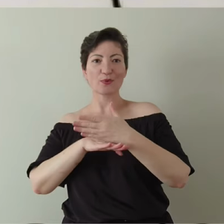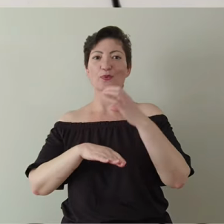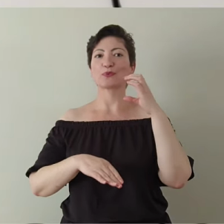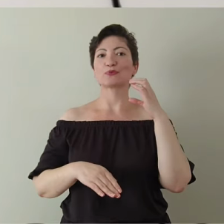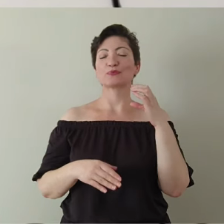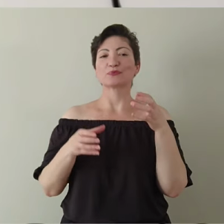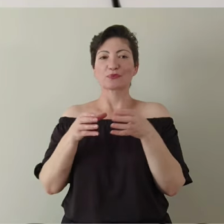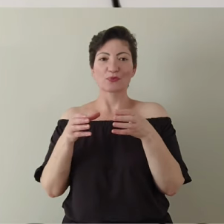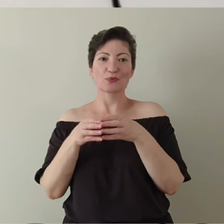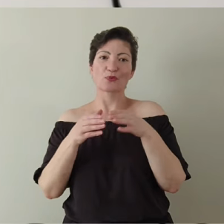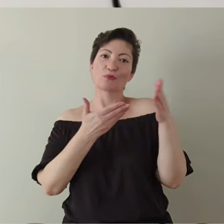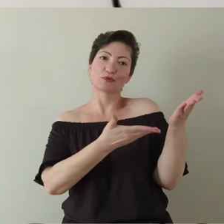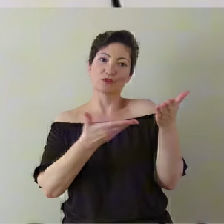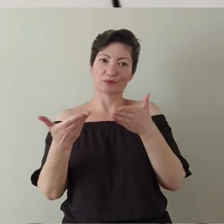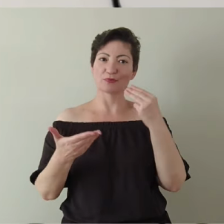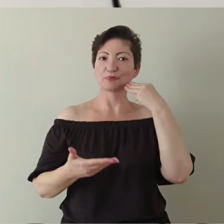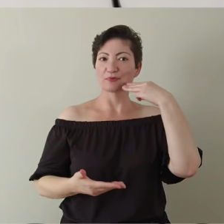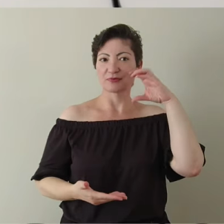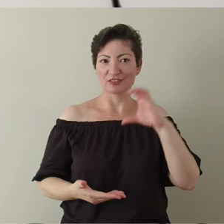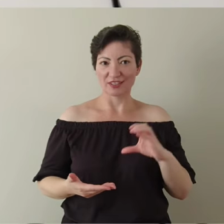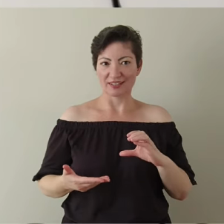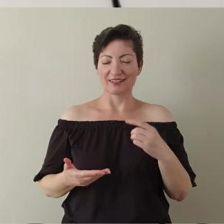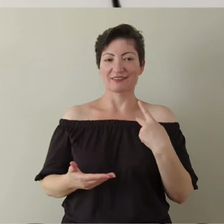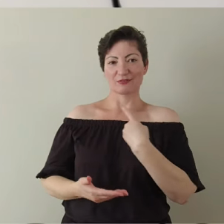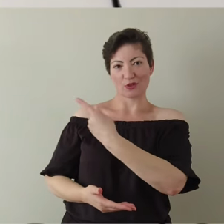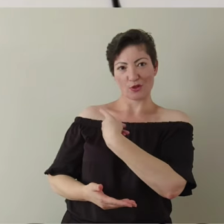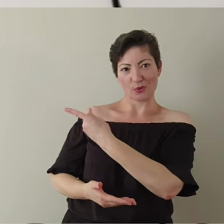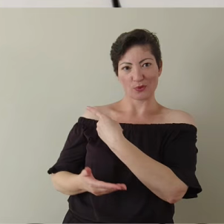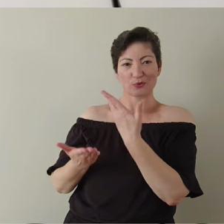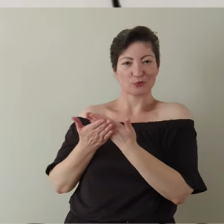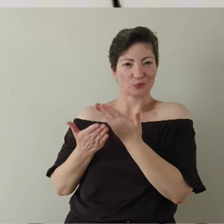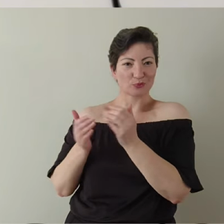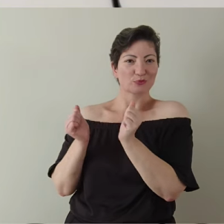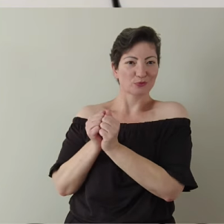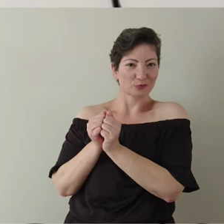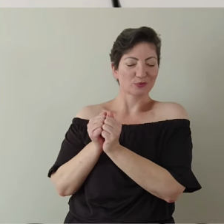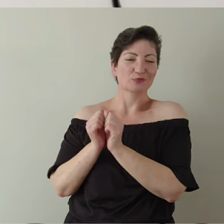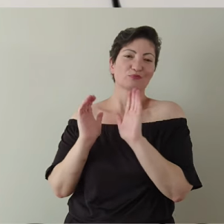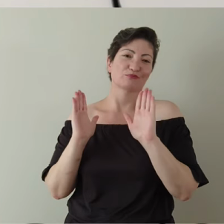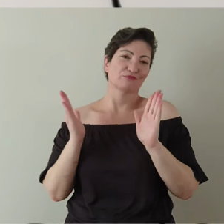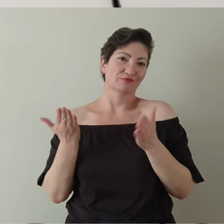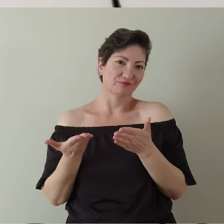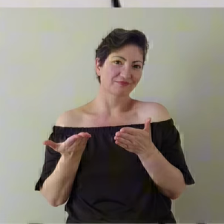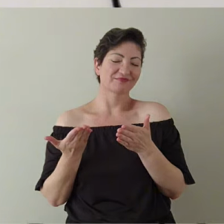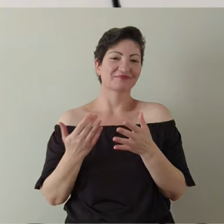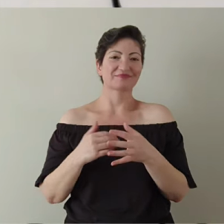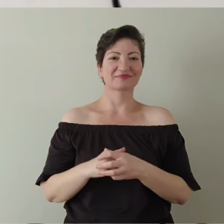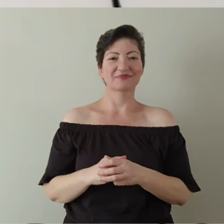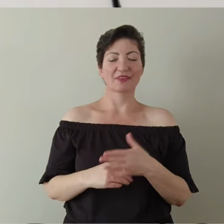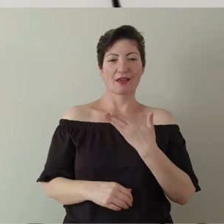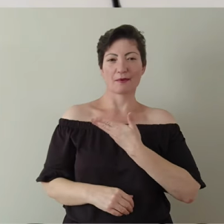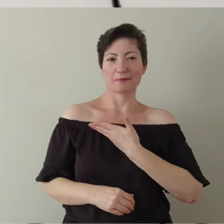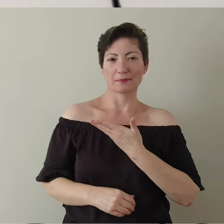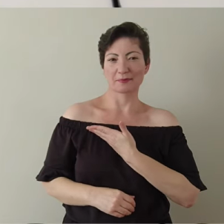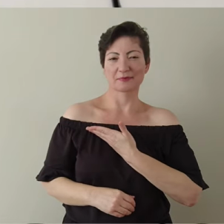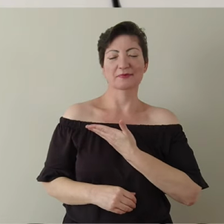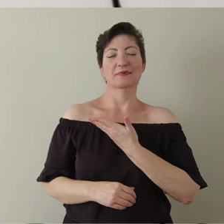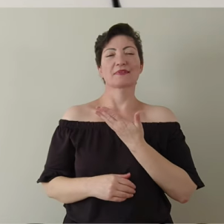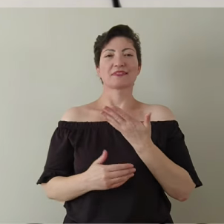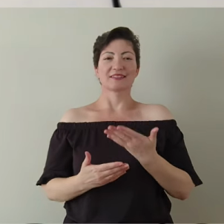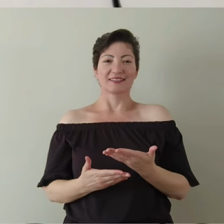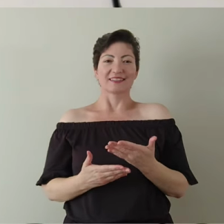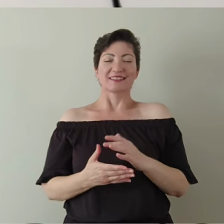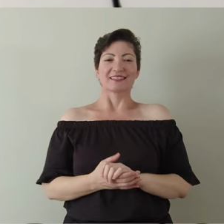estudou junto, a gente fez curso de teatro juntos. Aí a gente já tinha, né, uma amizade a mais